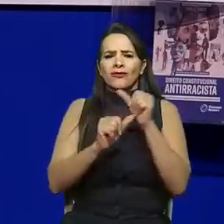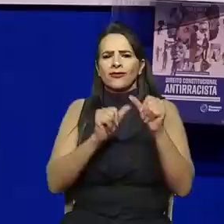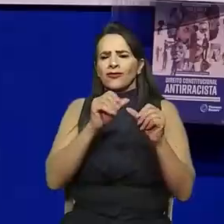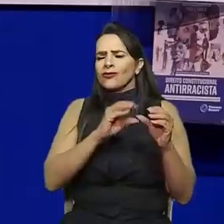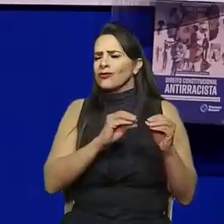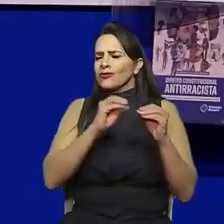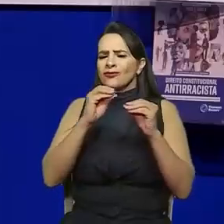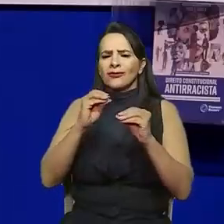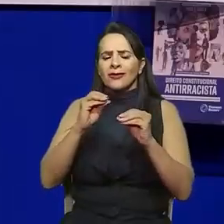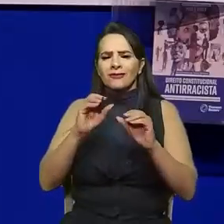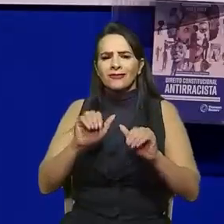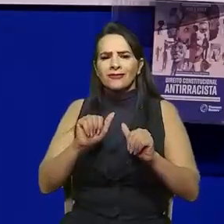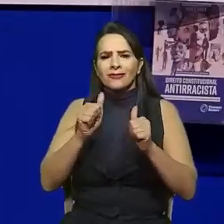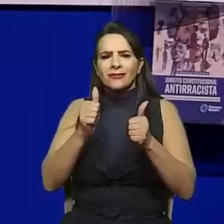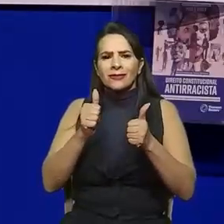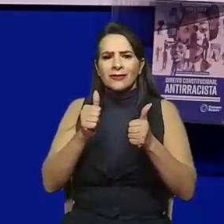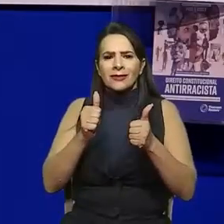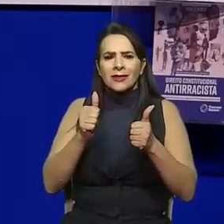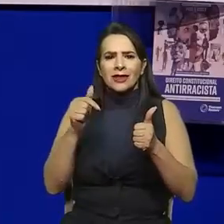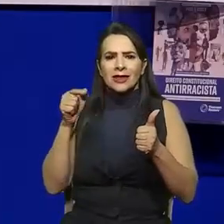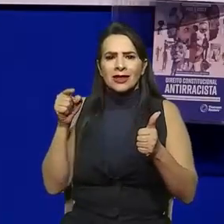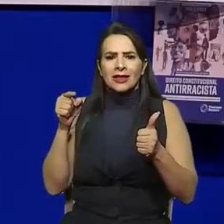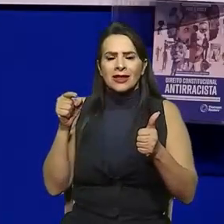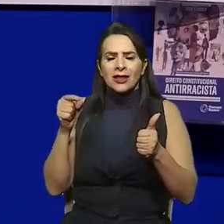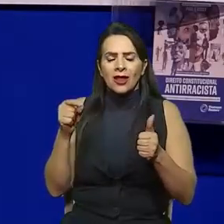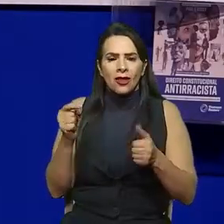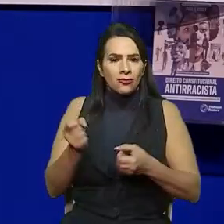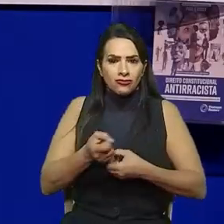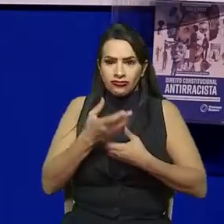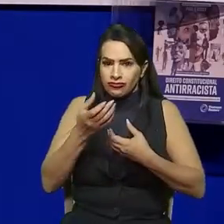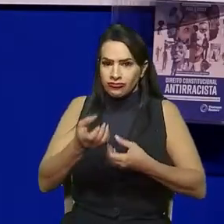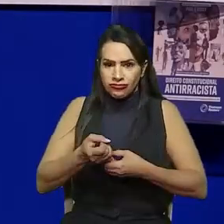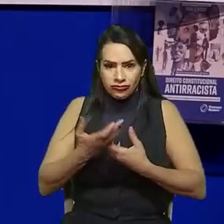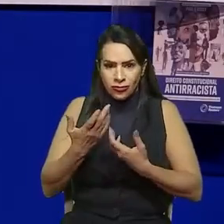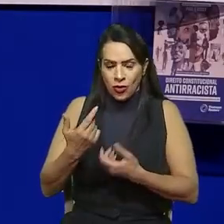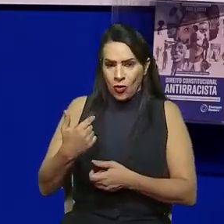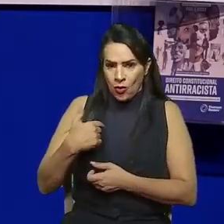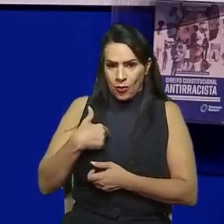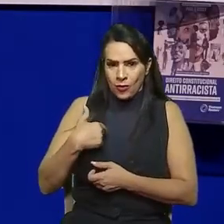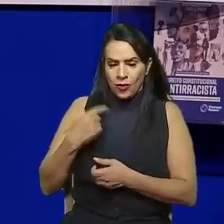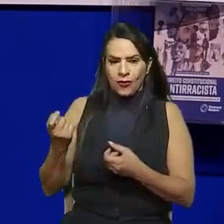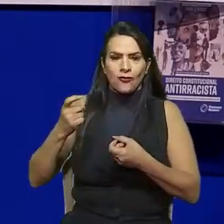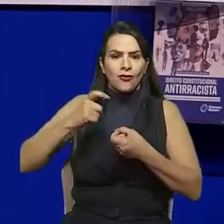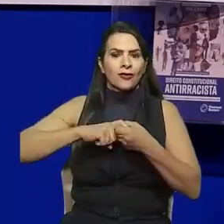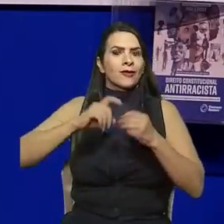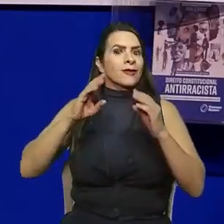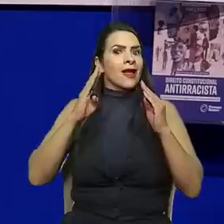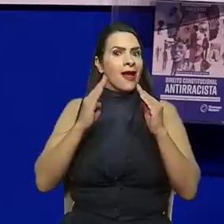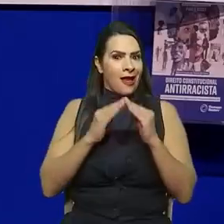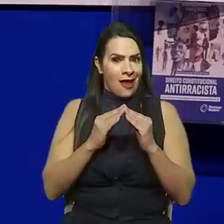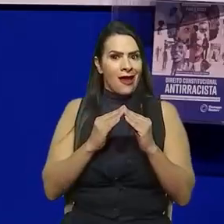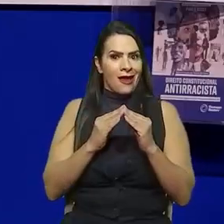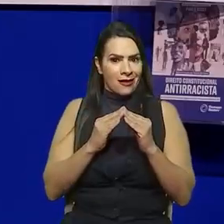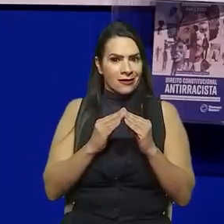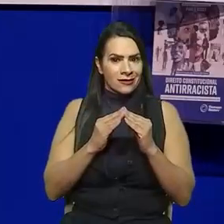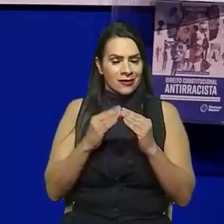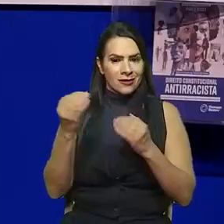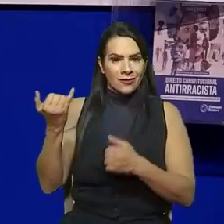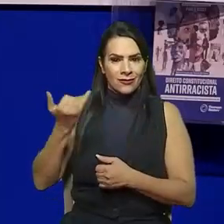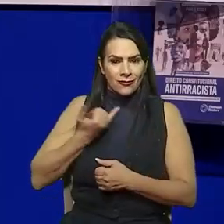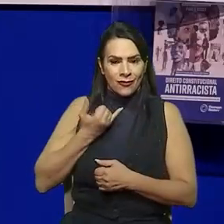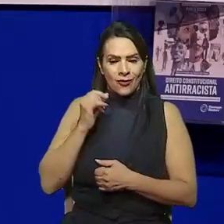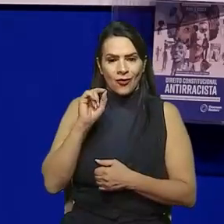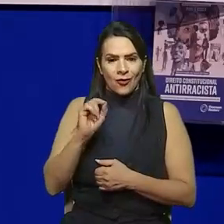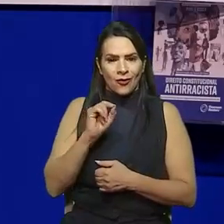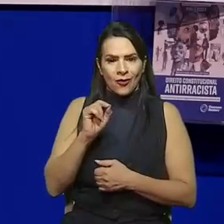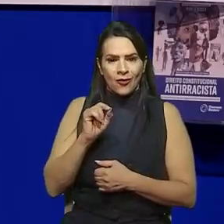também. Nesse dia, ele teve uma conversa muito longa comigo quando eu voltei para casa. E me disse isso: